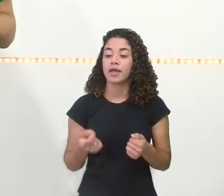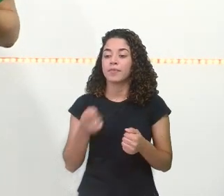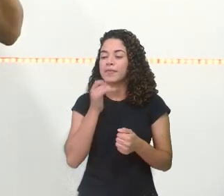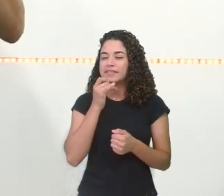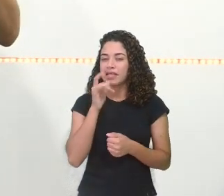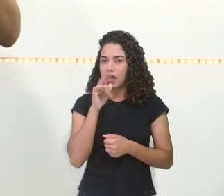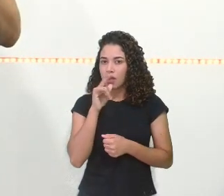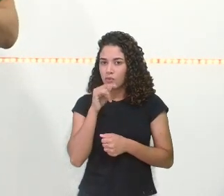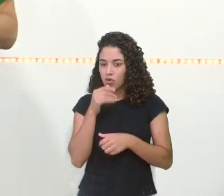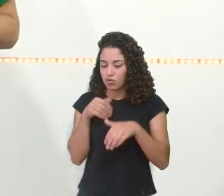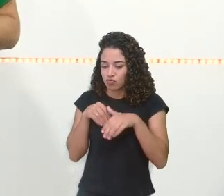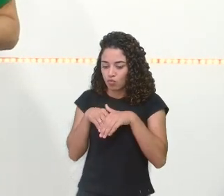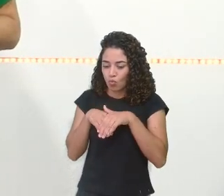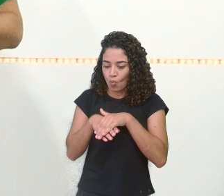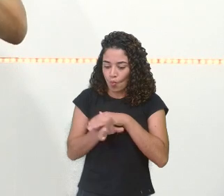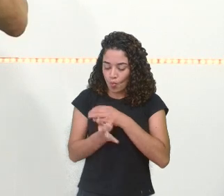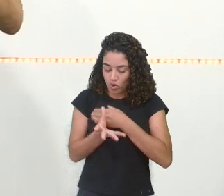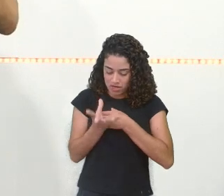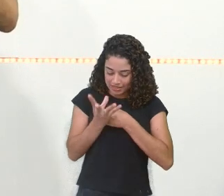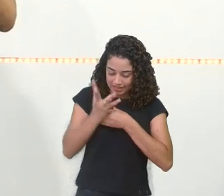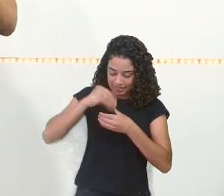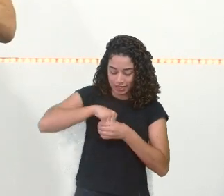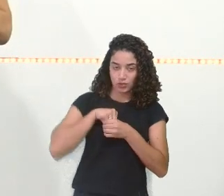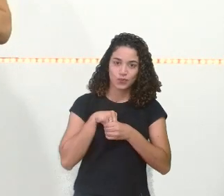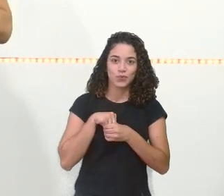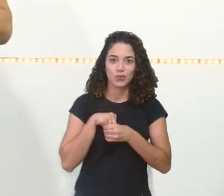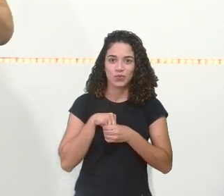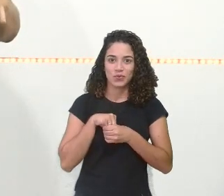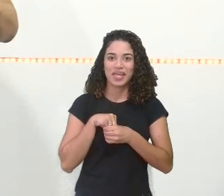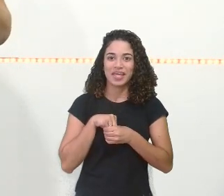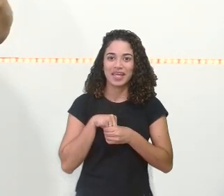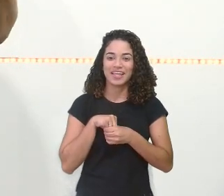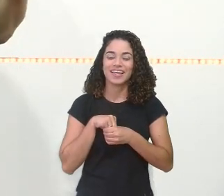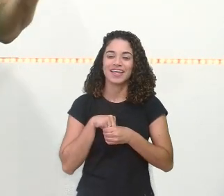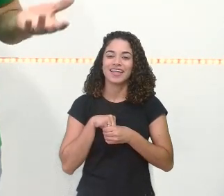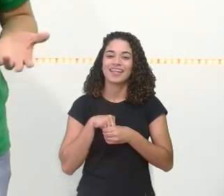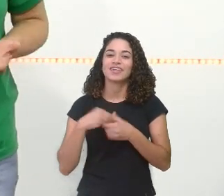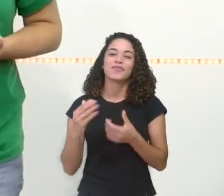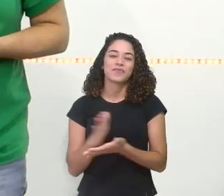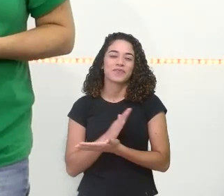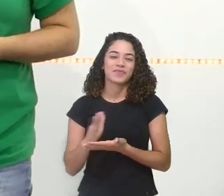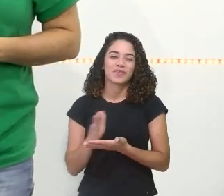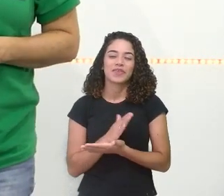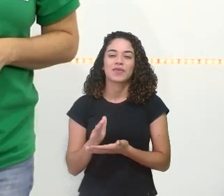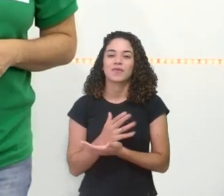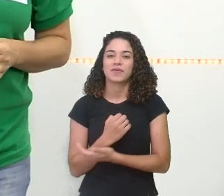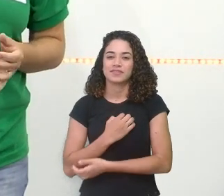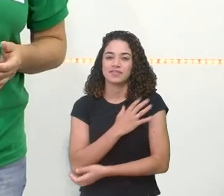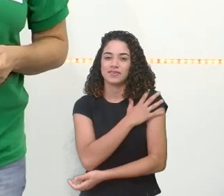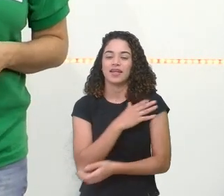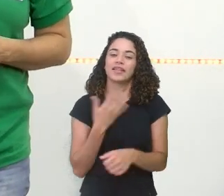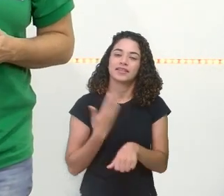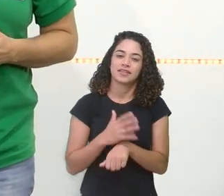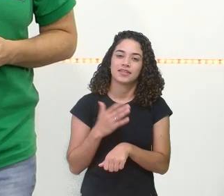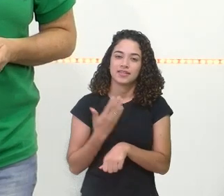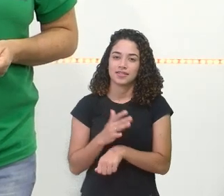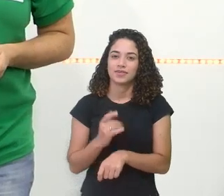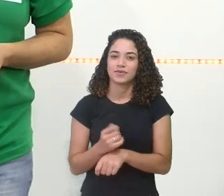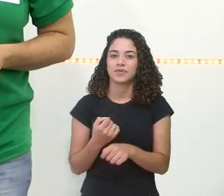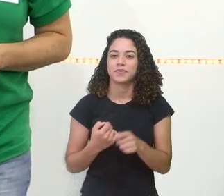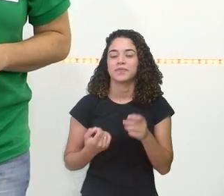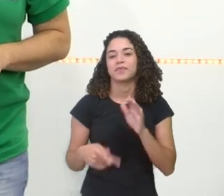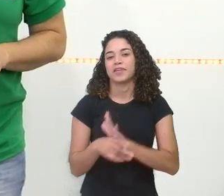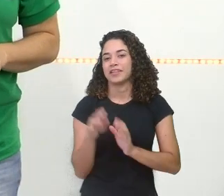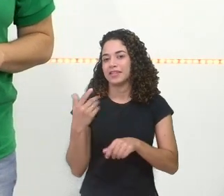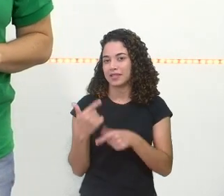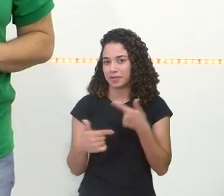água dentro de si mesma. Alguns soldados estão fazendo treinamento para o Exército, para as Forças